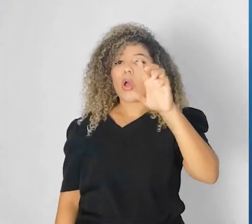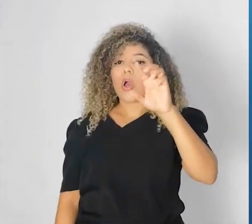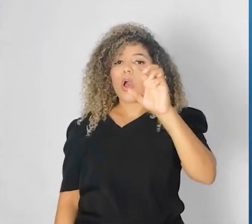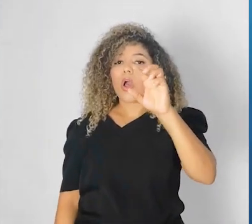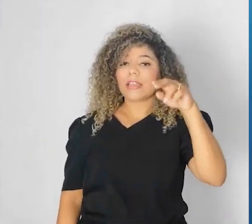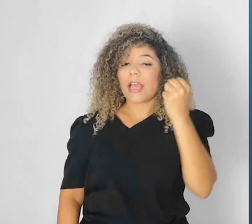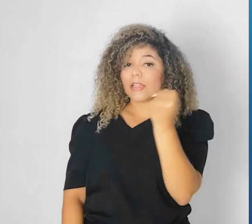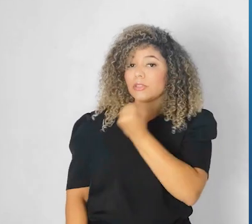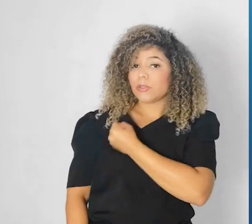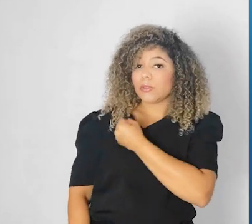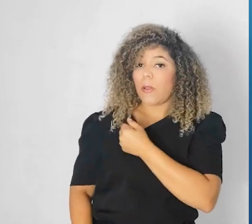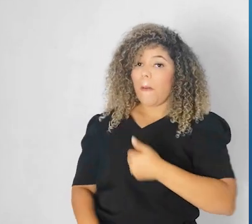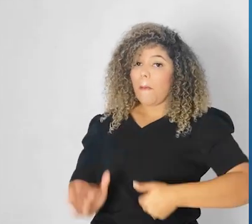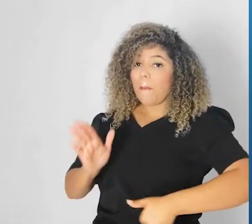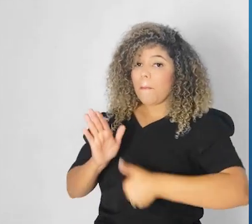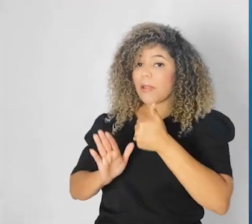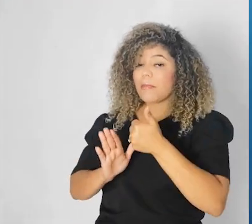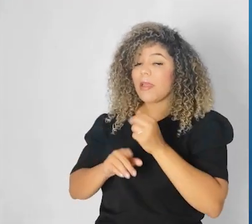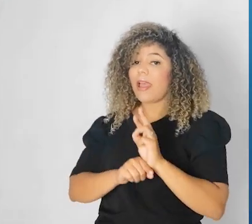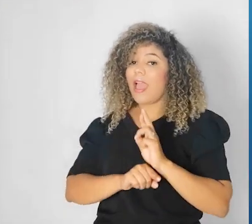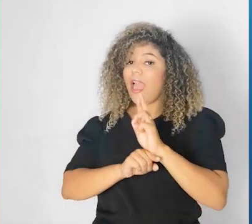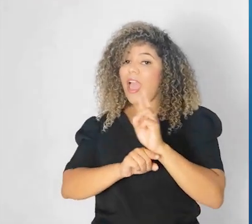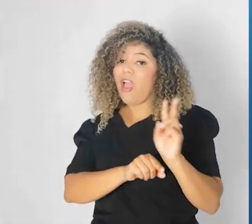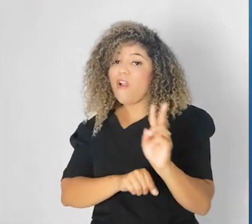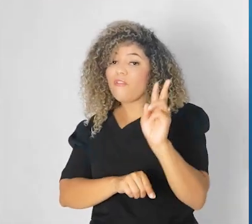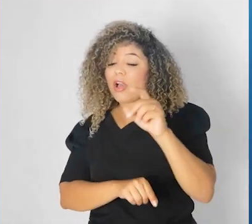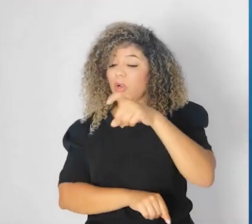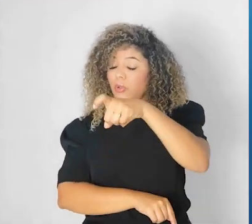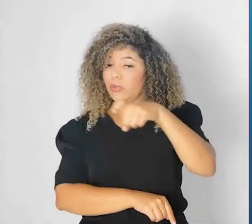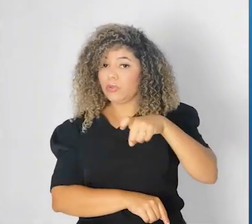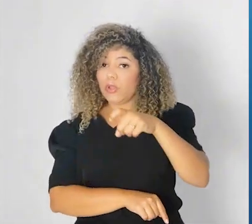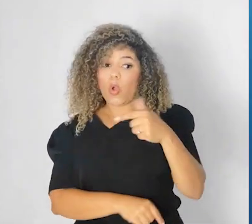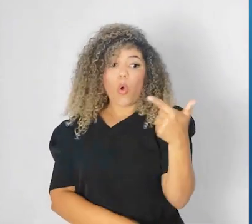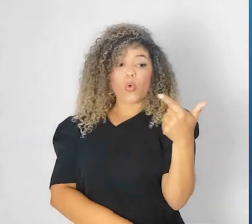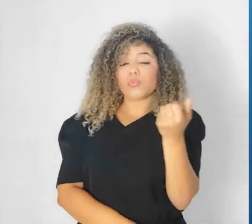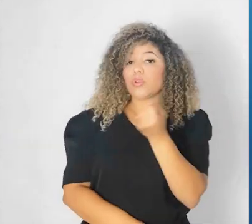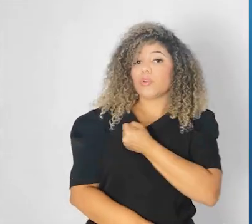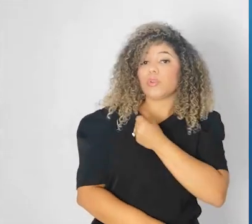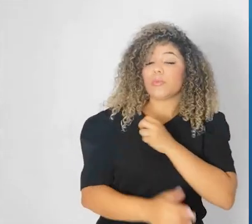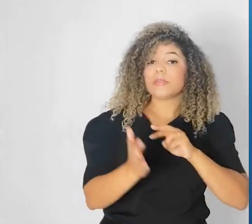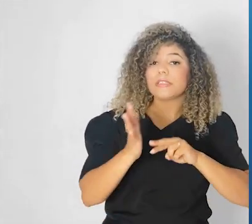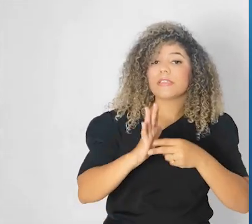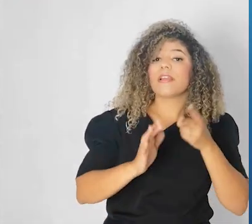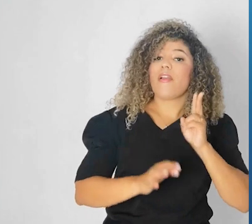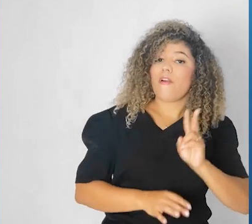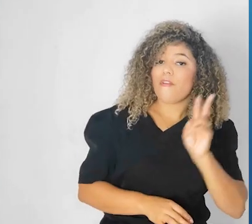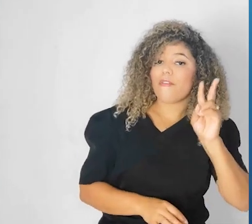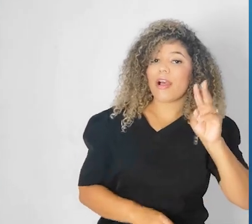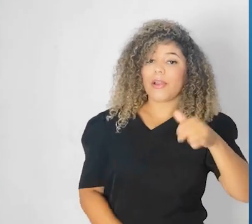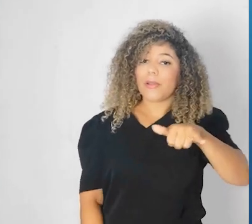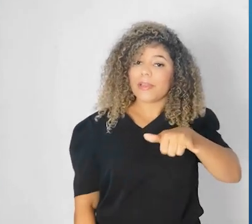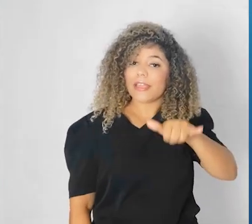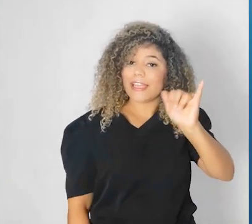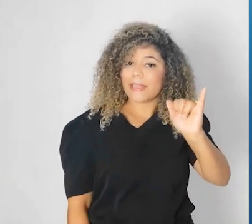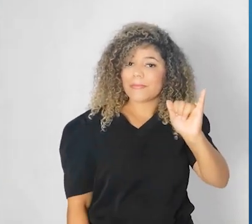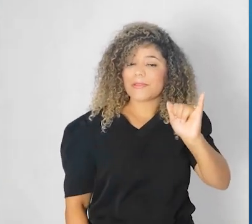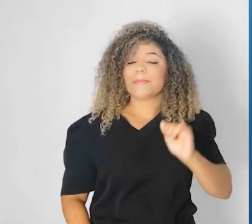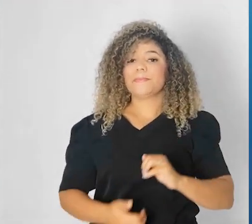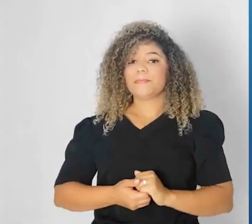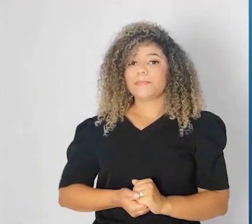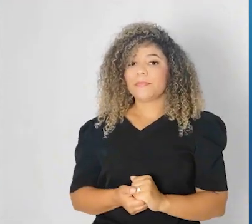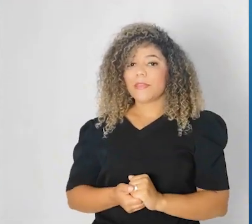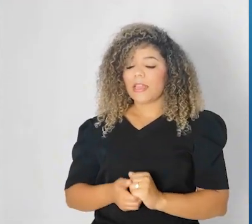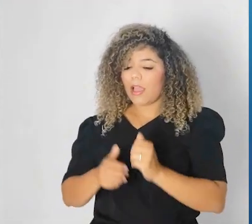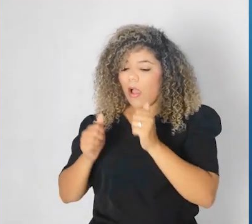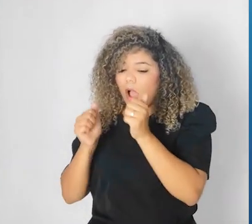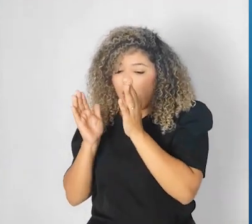número representa o valor da incógnita x, o segundo representa sempre o valor da incógnita y. Essa ordem precisa